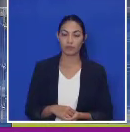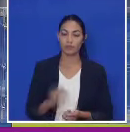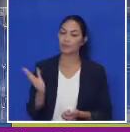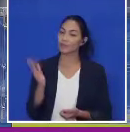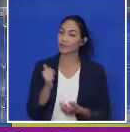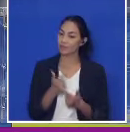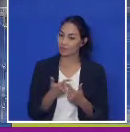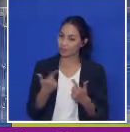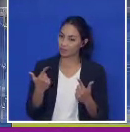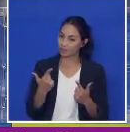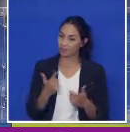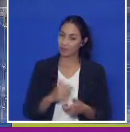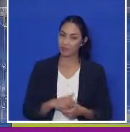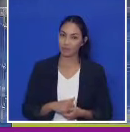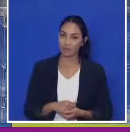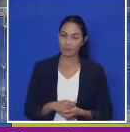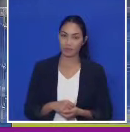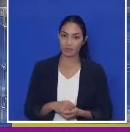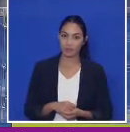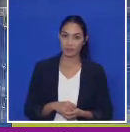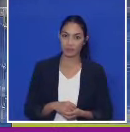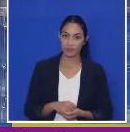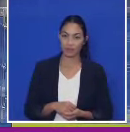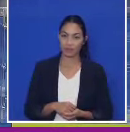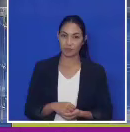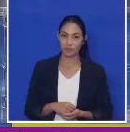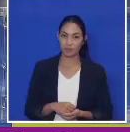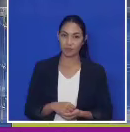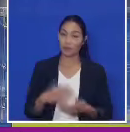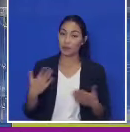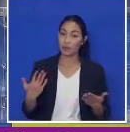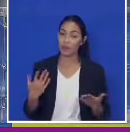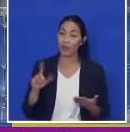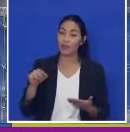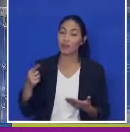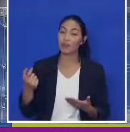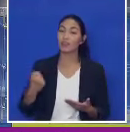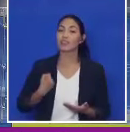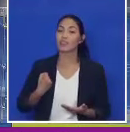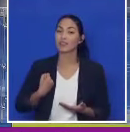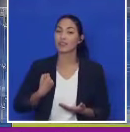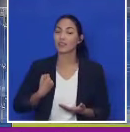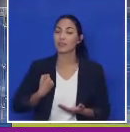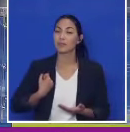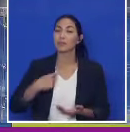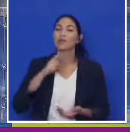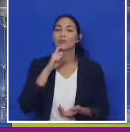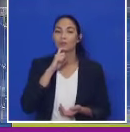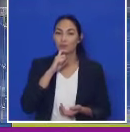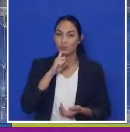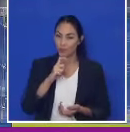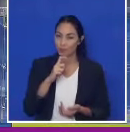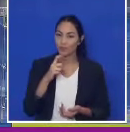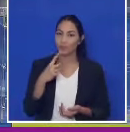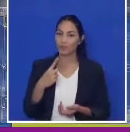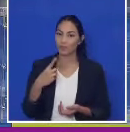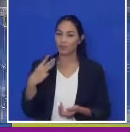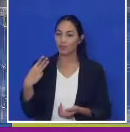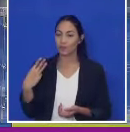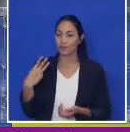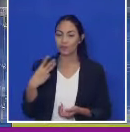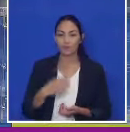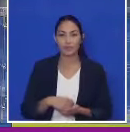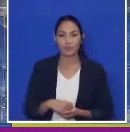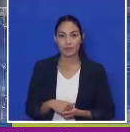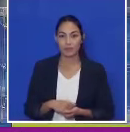Vem sorte, vem sorte, vem sorte. Qual será o próximo número? Verde, 13. Bola